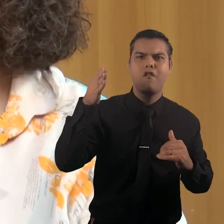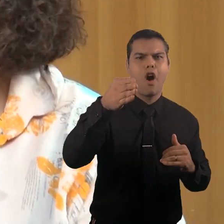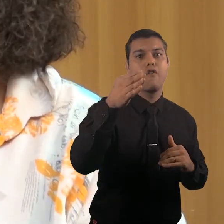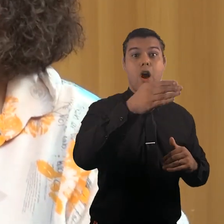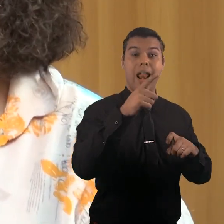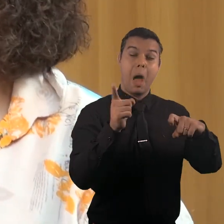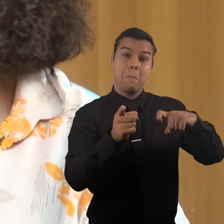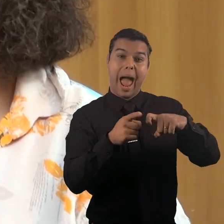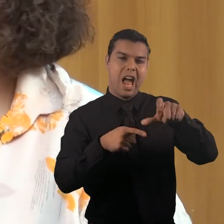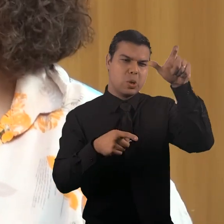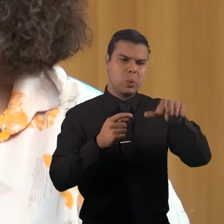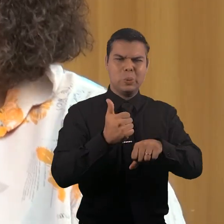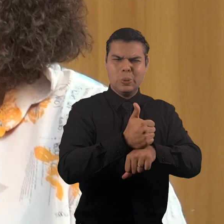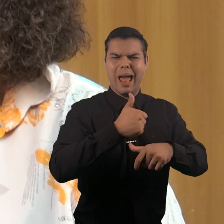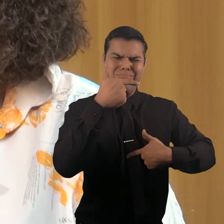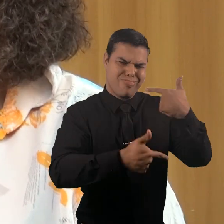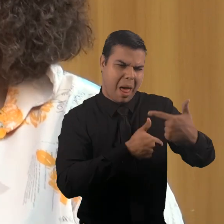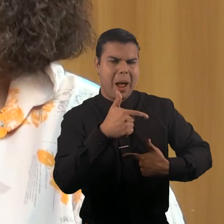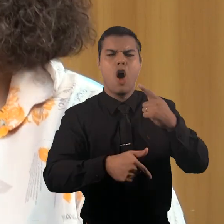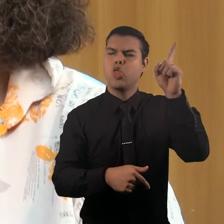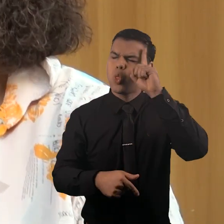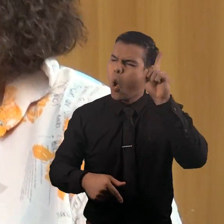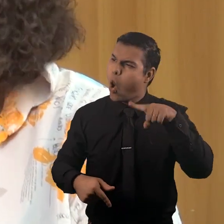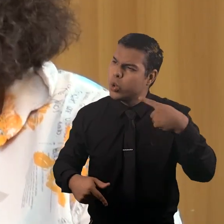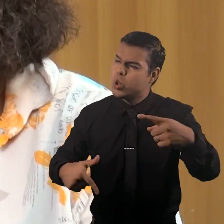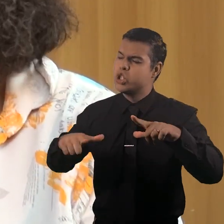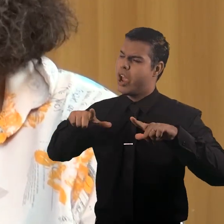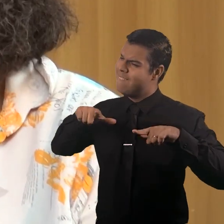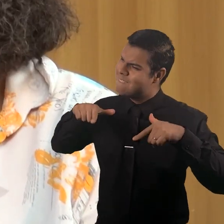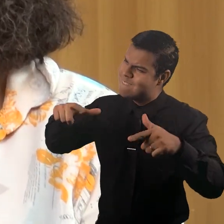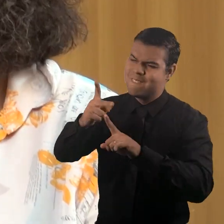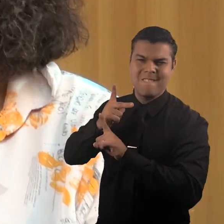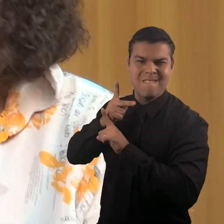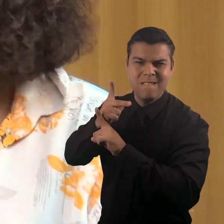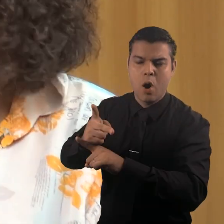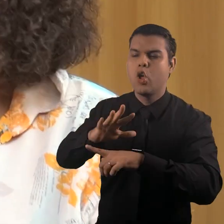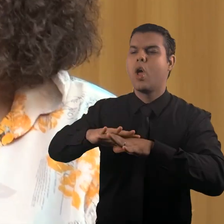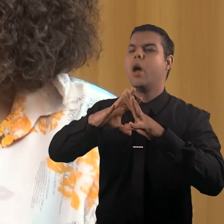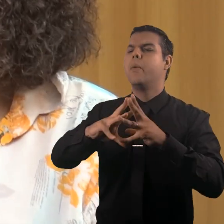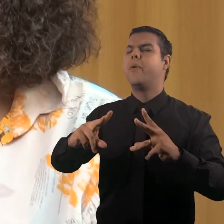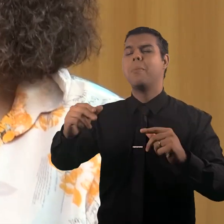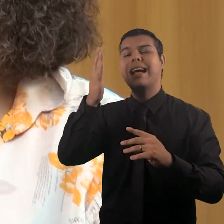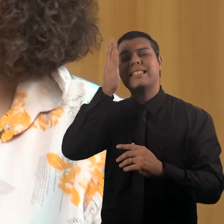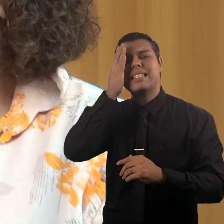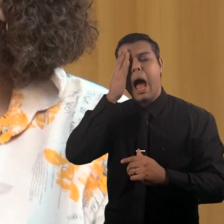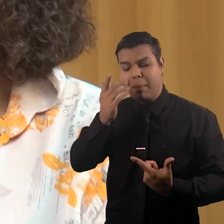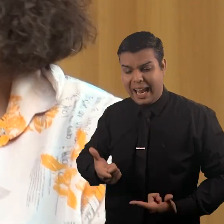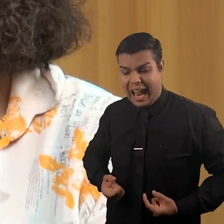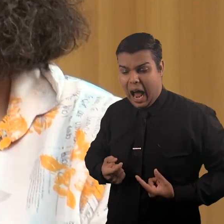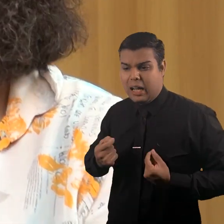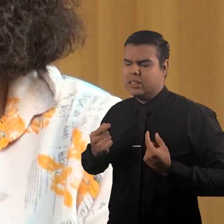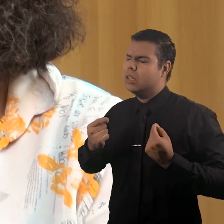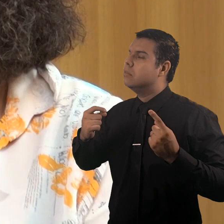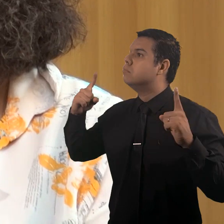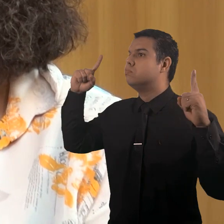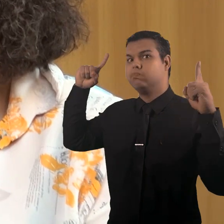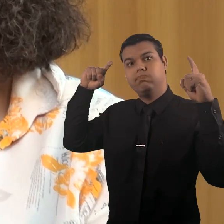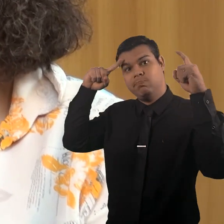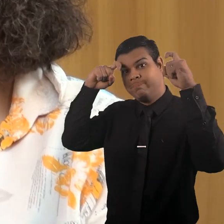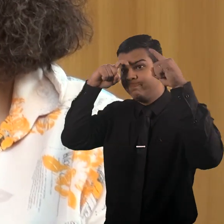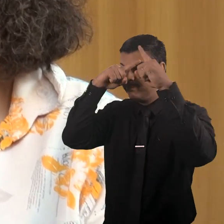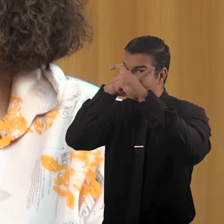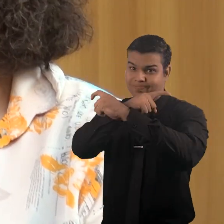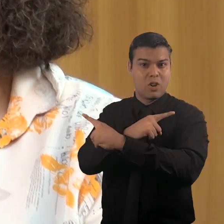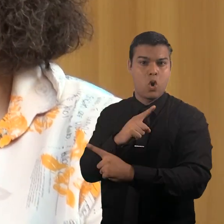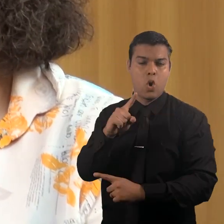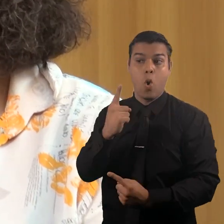ver médicos assim, excepcionais que trabalham todos os dias em busca da cura. Mas o câncer é uma doença muito complexa, não